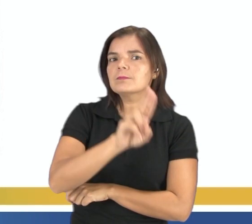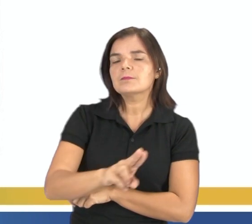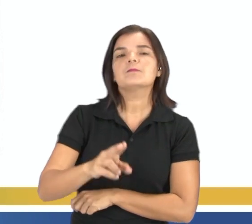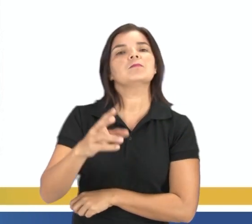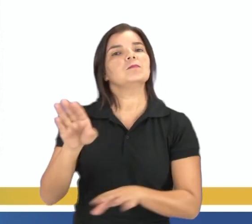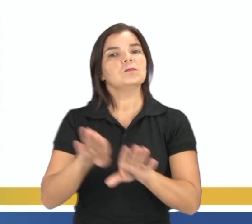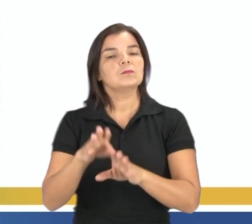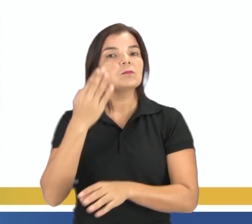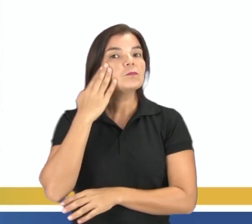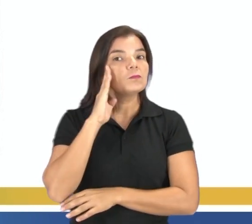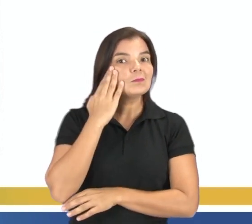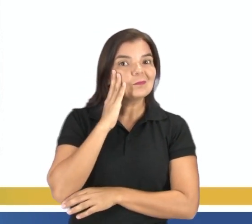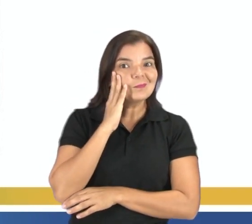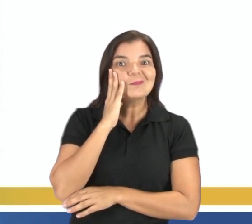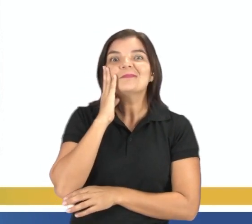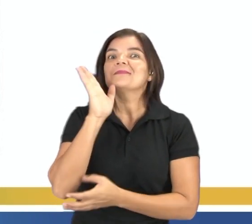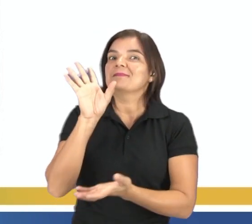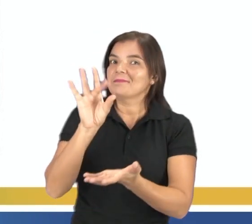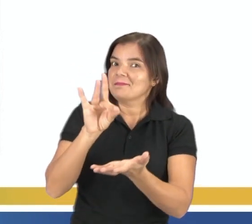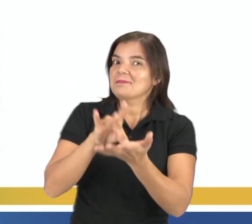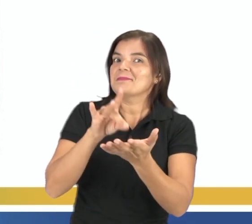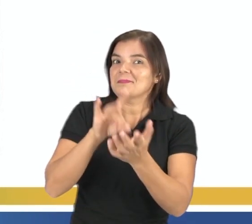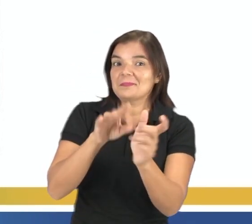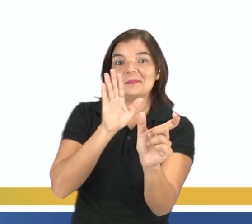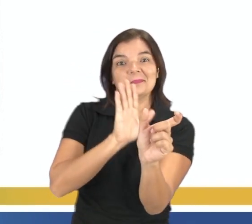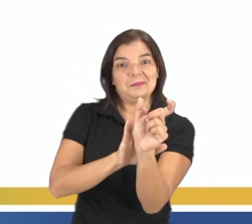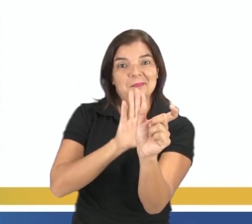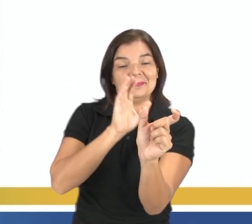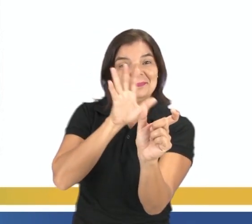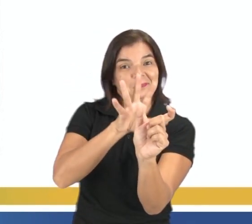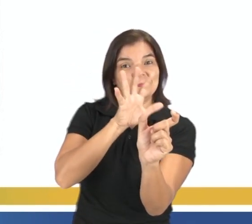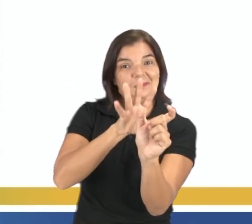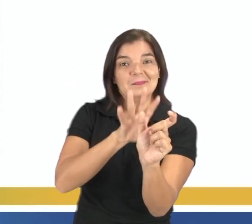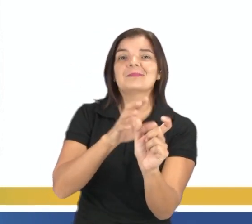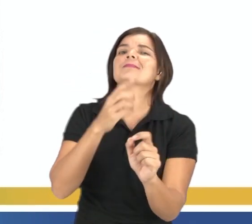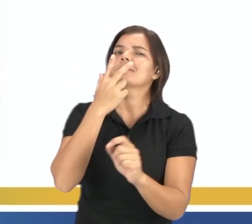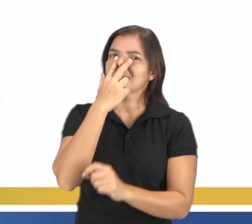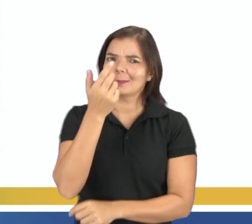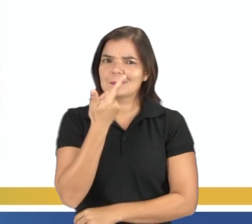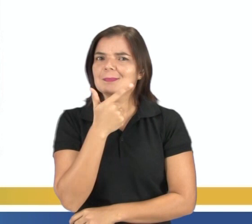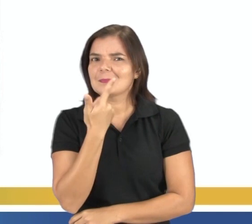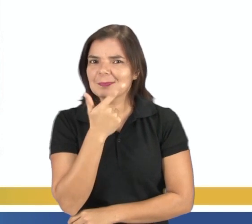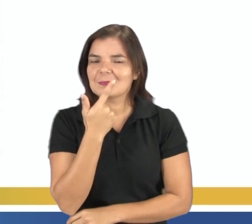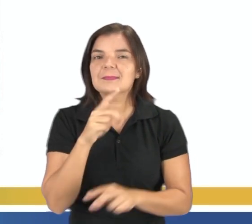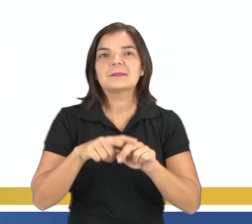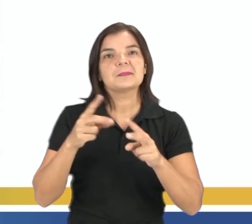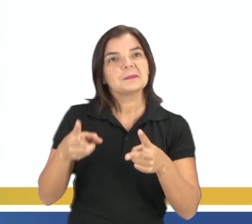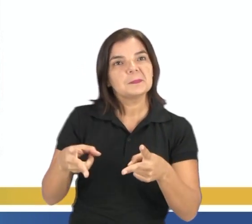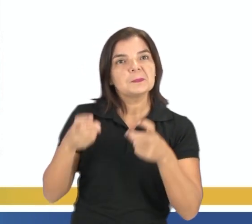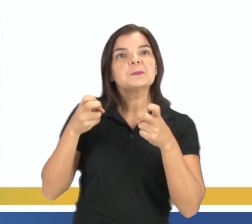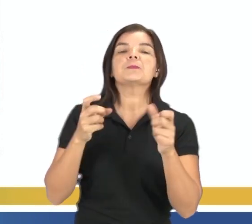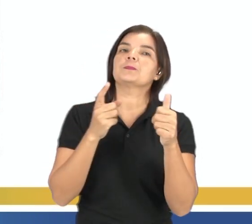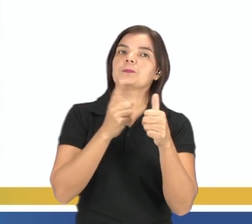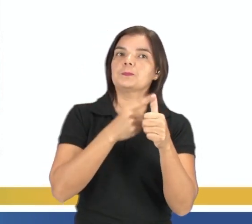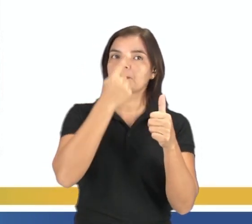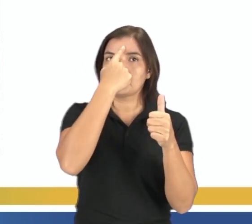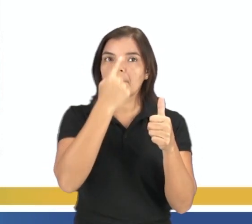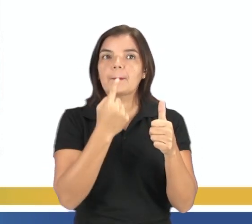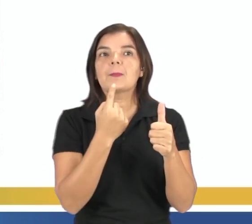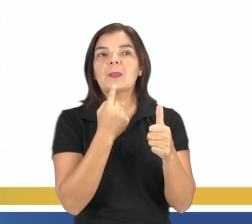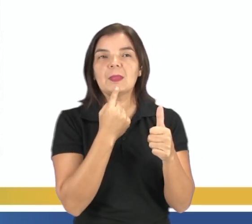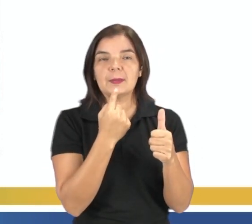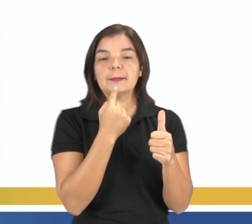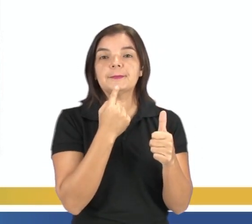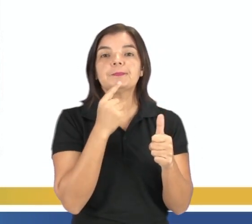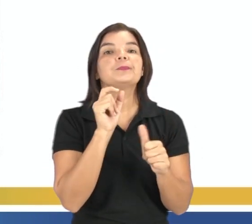que, se fossem interpretadas no sentido denotativo, seriam no mínimo engraçadas. Perceba aí que na primeira